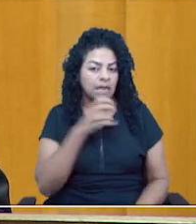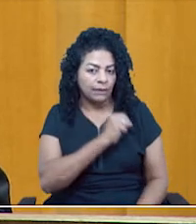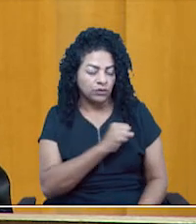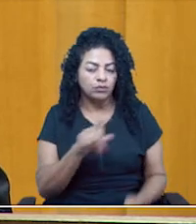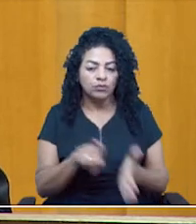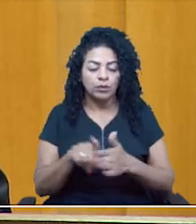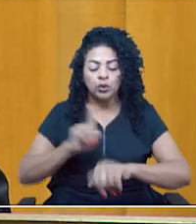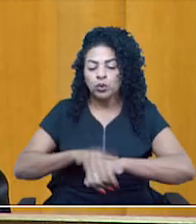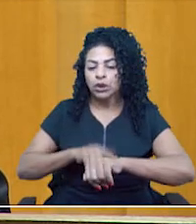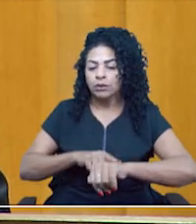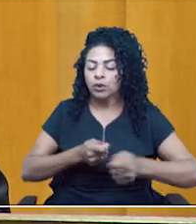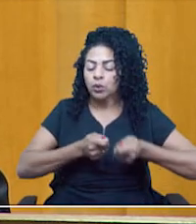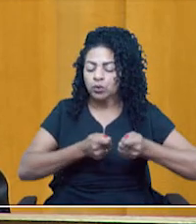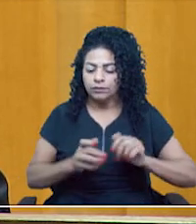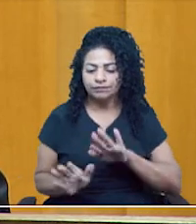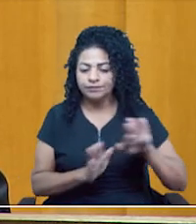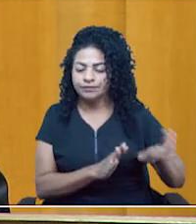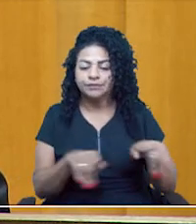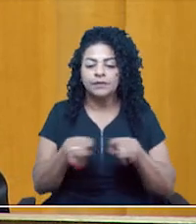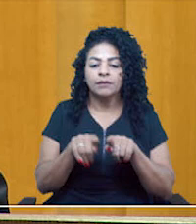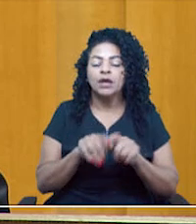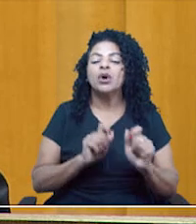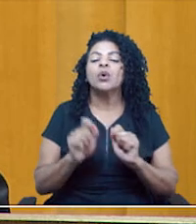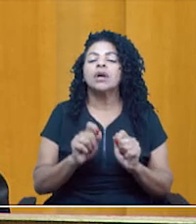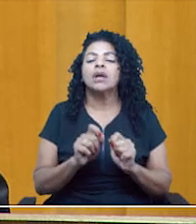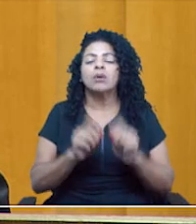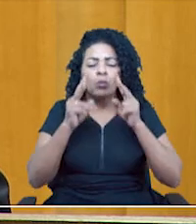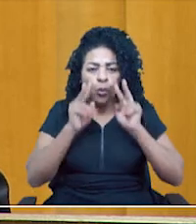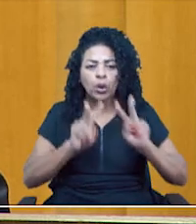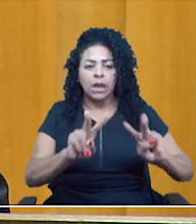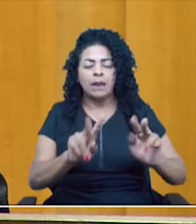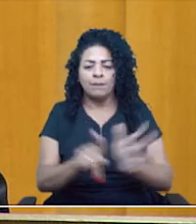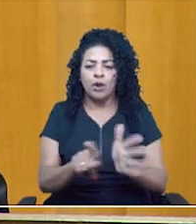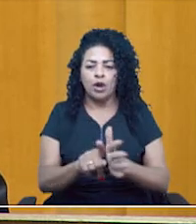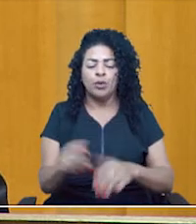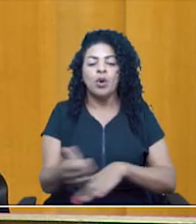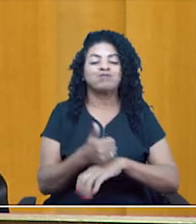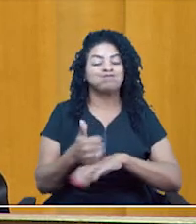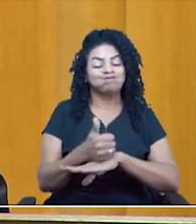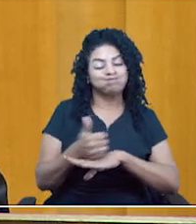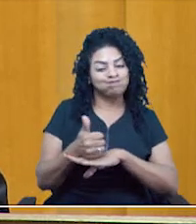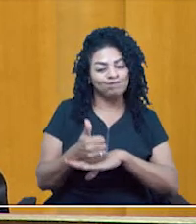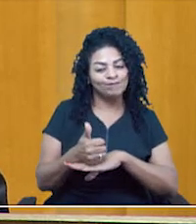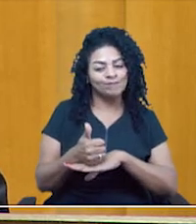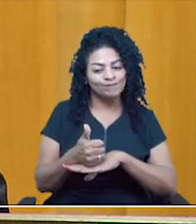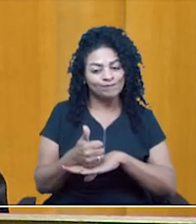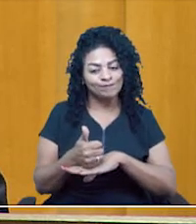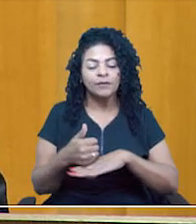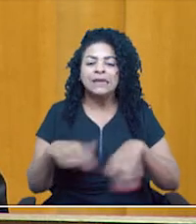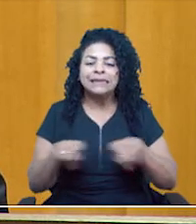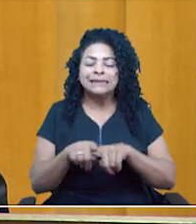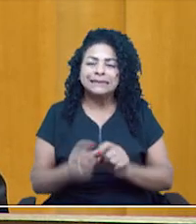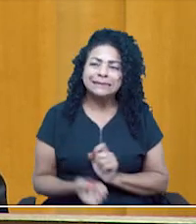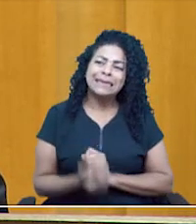relação ao que eu chamo de um olhar sobre as carreiras. Será que as carreiras da magistratura, dos servidores,